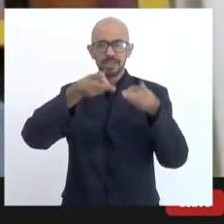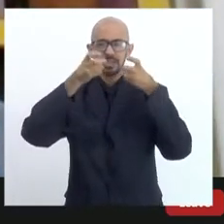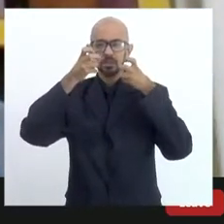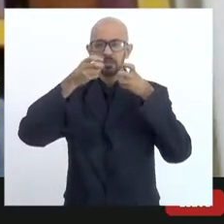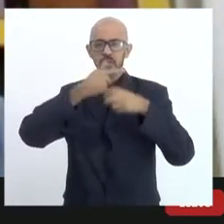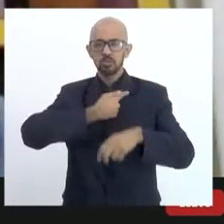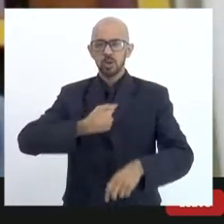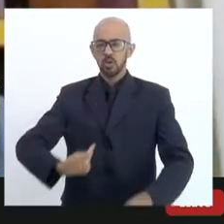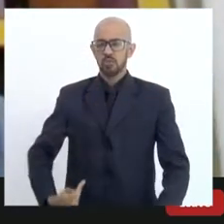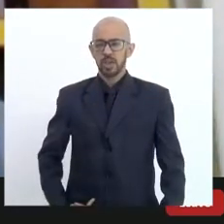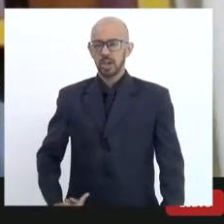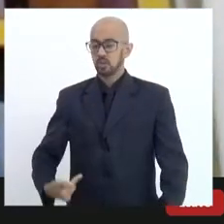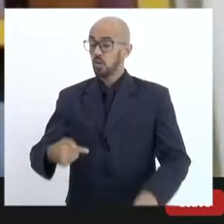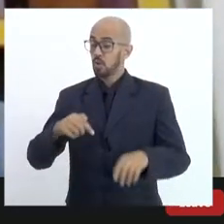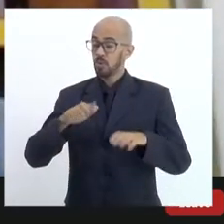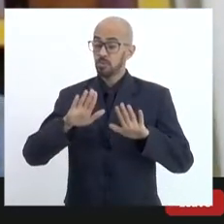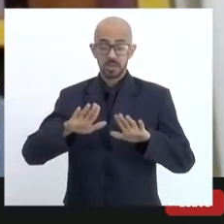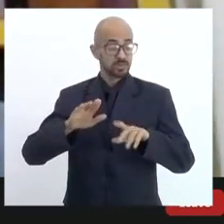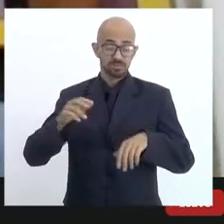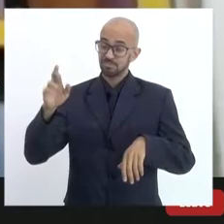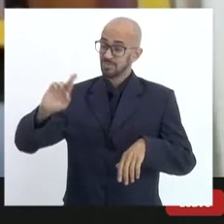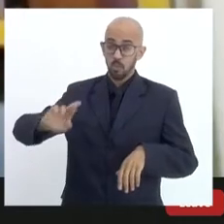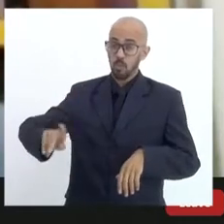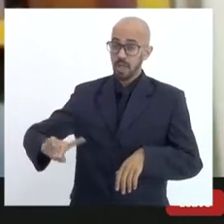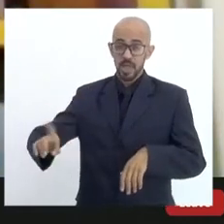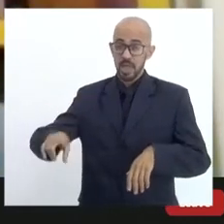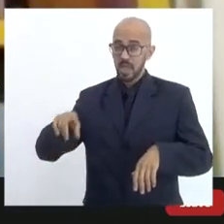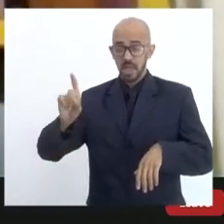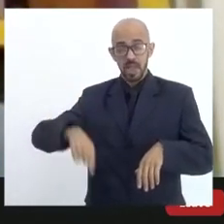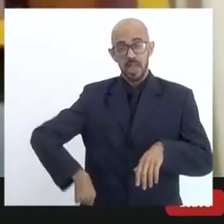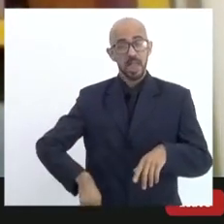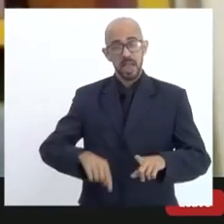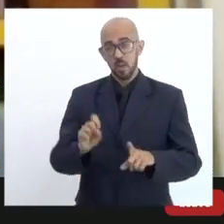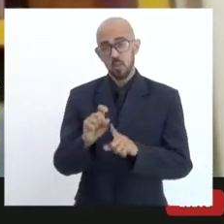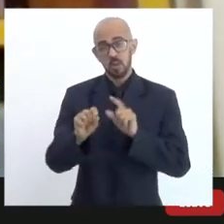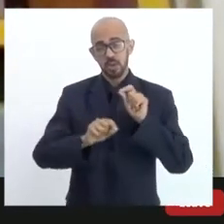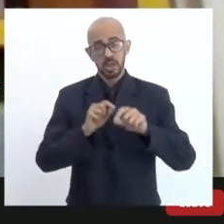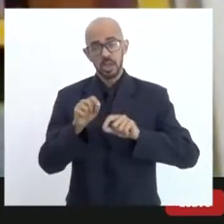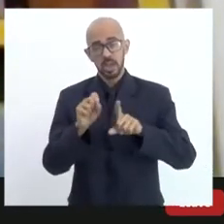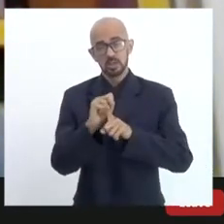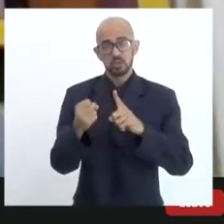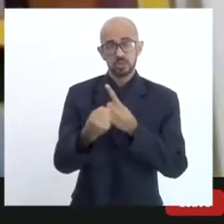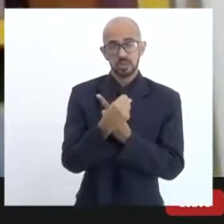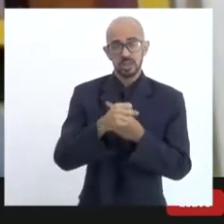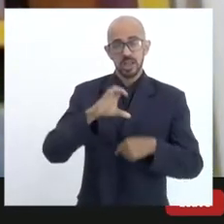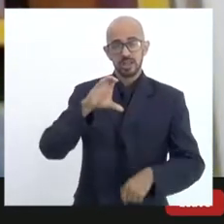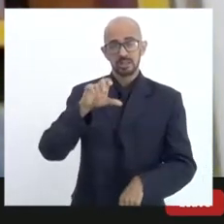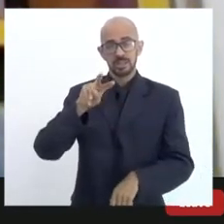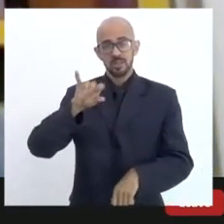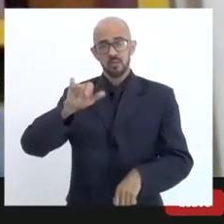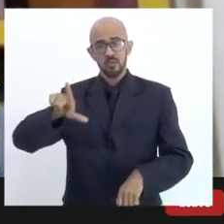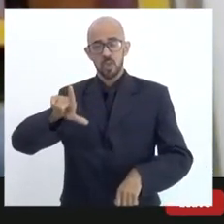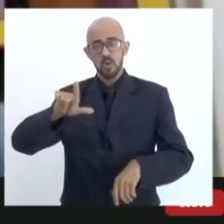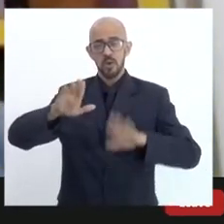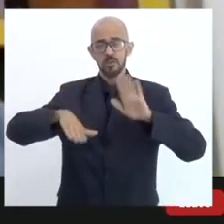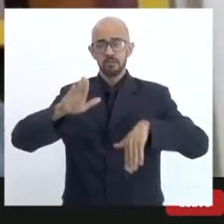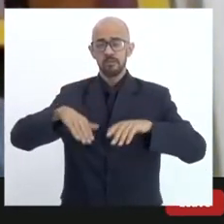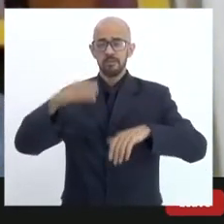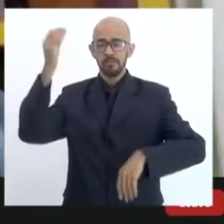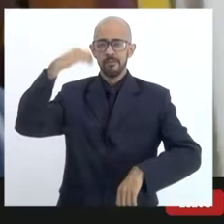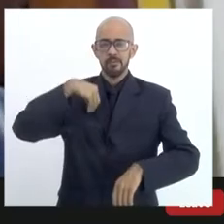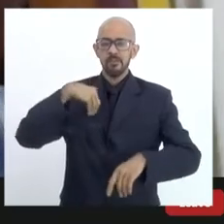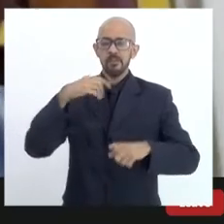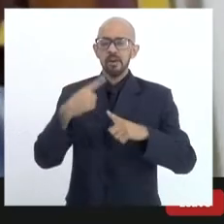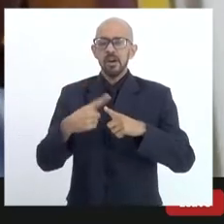feita que quem leva esse conselho é a sociedade civil, na sua grande maioria, e o pessoal acaba até desistindo, porque os entes